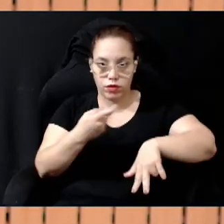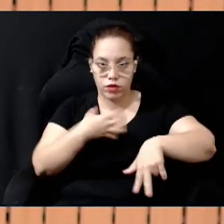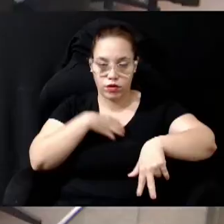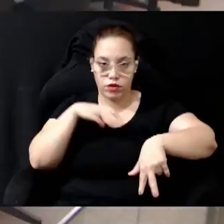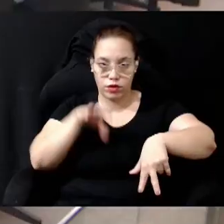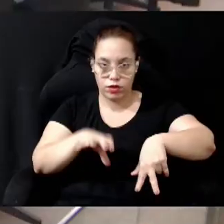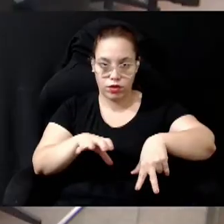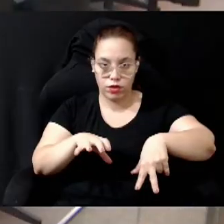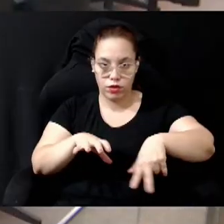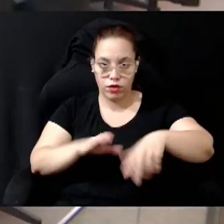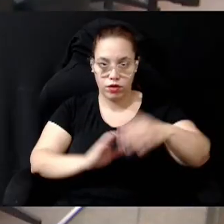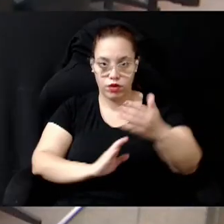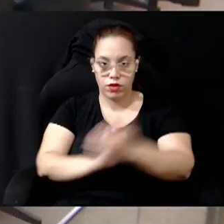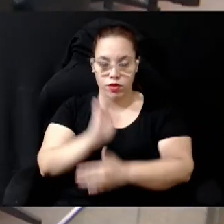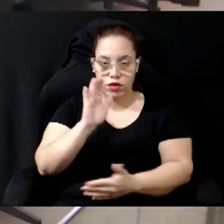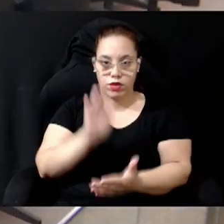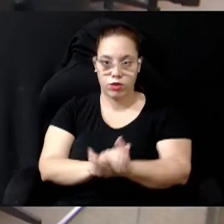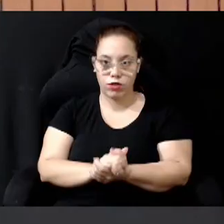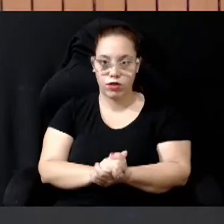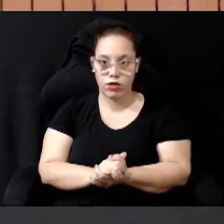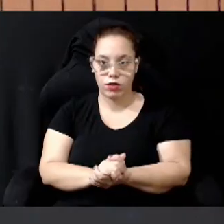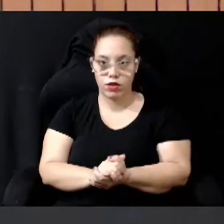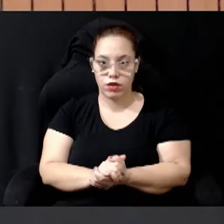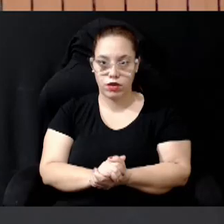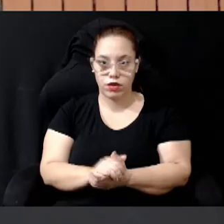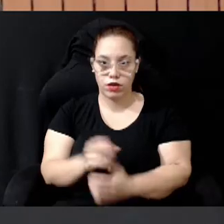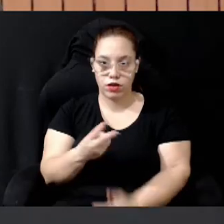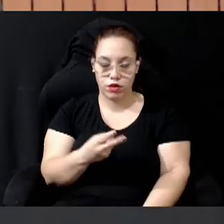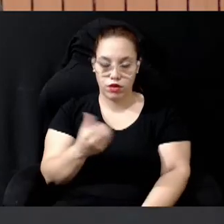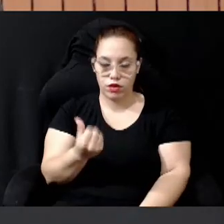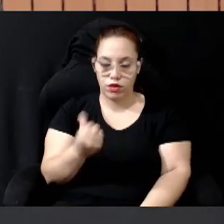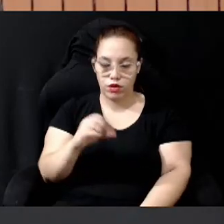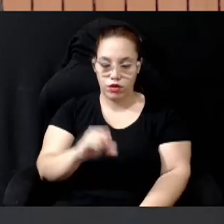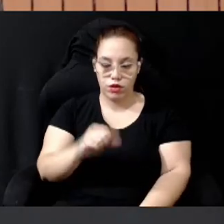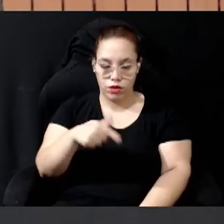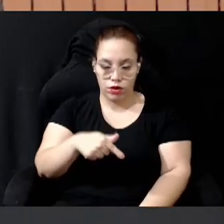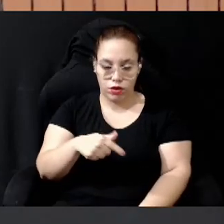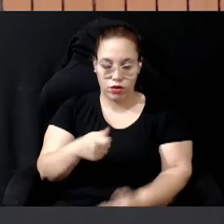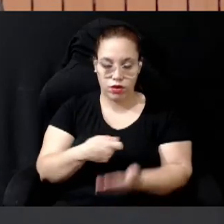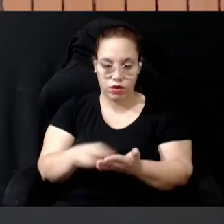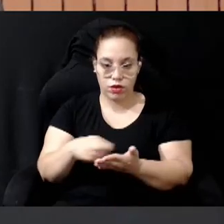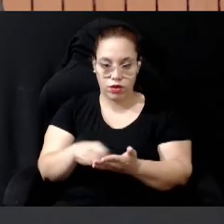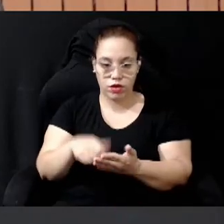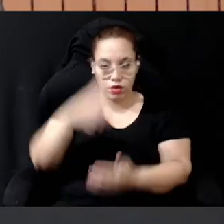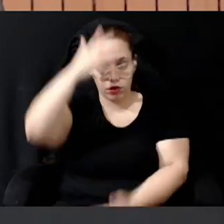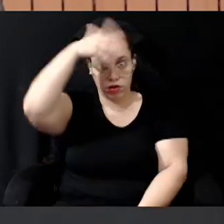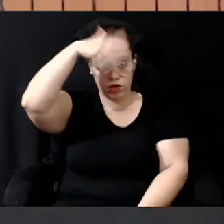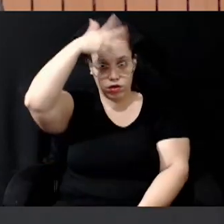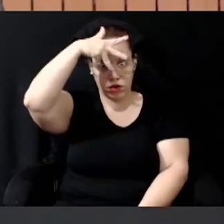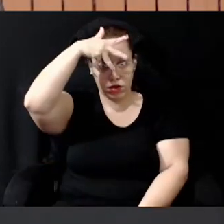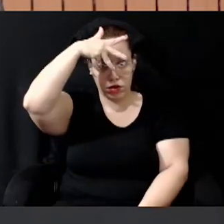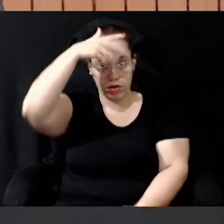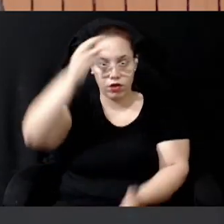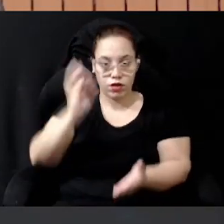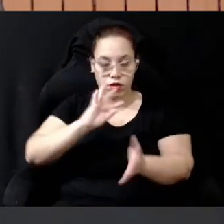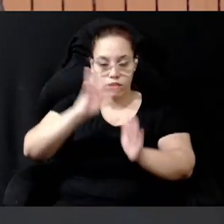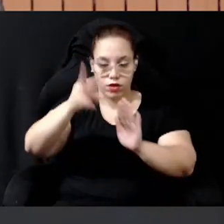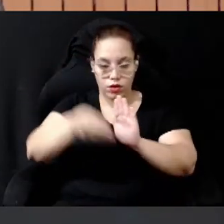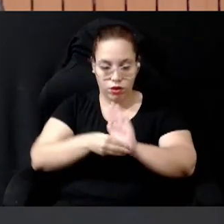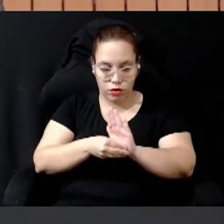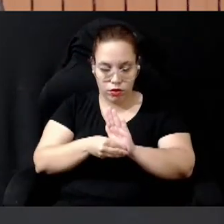estão. Aprovado. Requerimento de número 2187 do vereador Rodrigo da Farmadic, que requer o arquivamento do projeto de lei ordinária